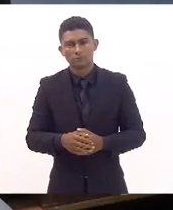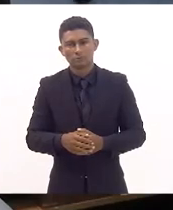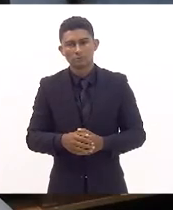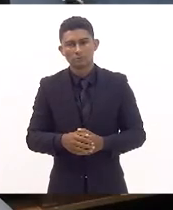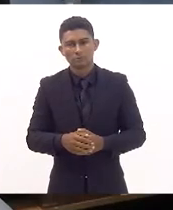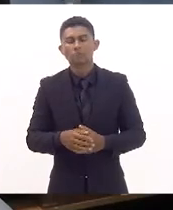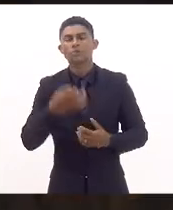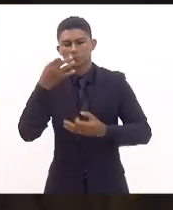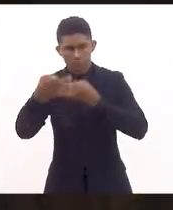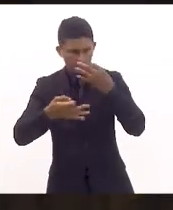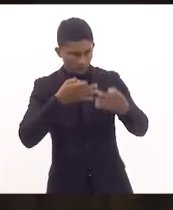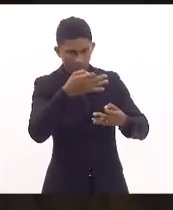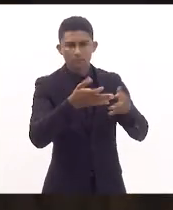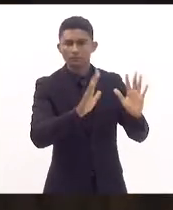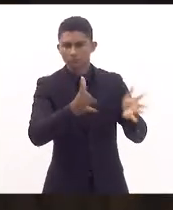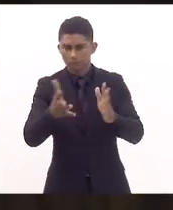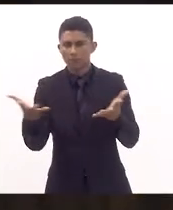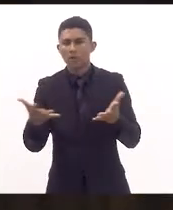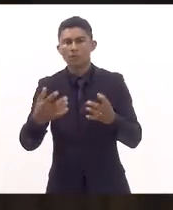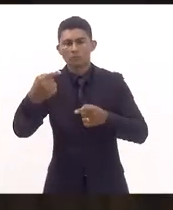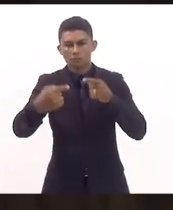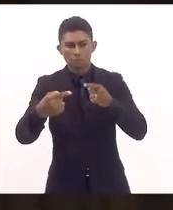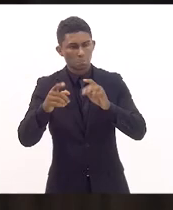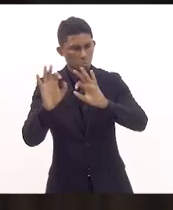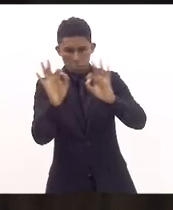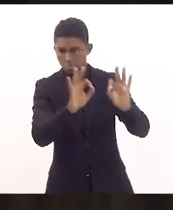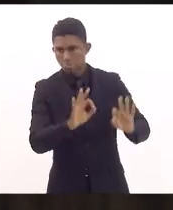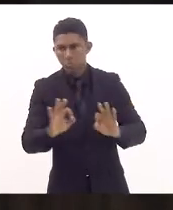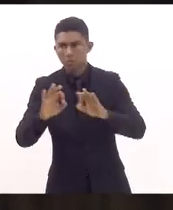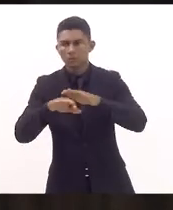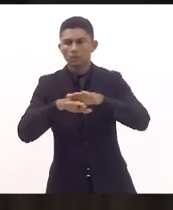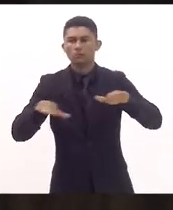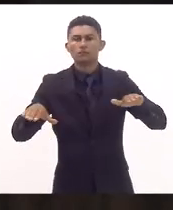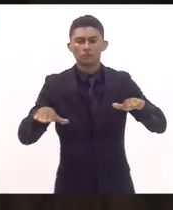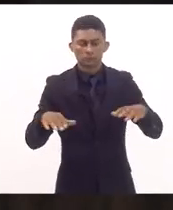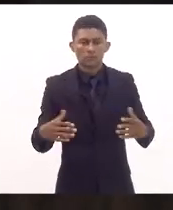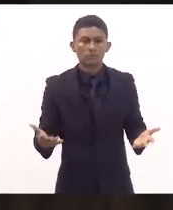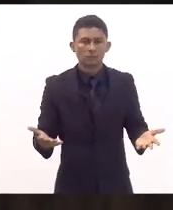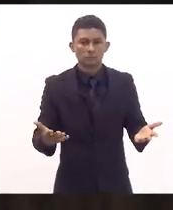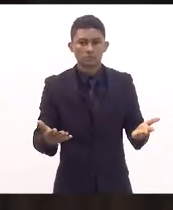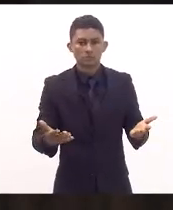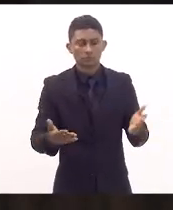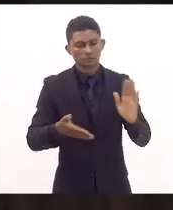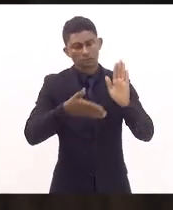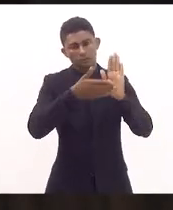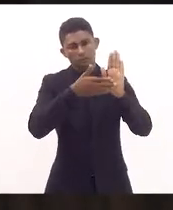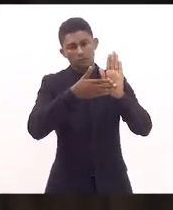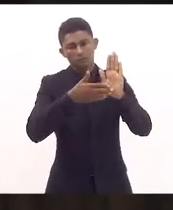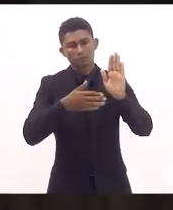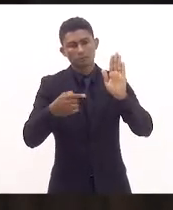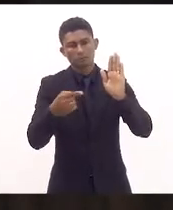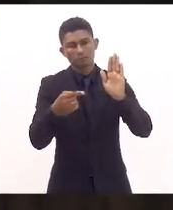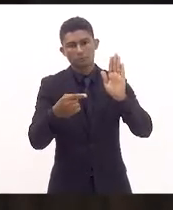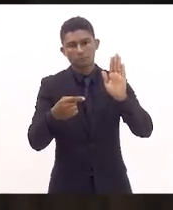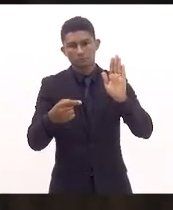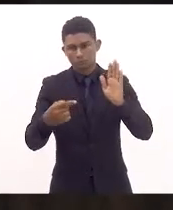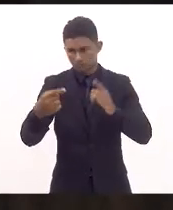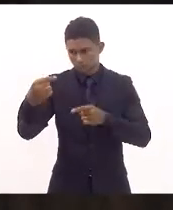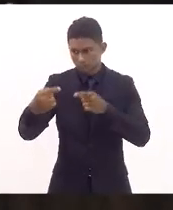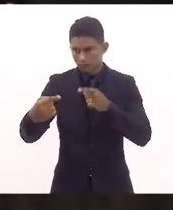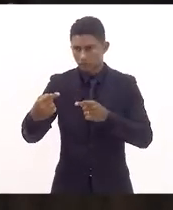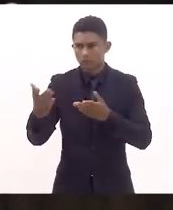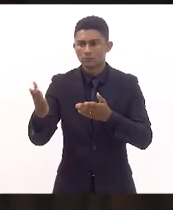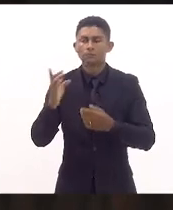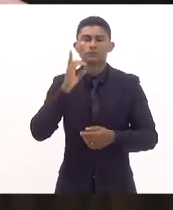Com os pareceres emitidos em discussão. Não havendo que queira discutir, encerrada a discussão, apresente proposta. Para discutir?